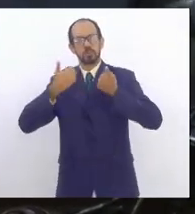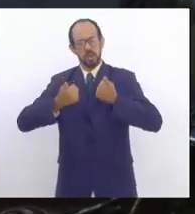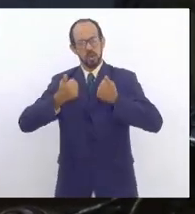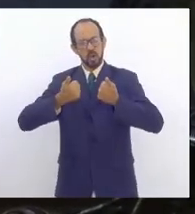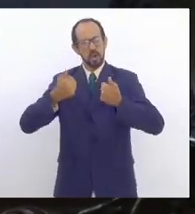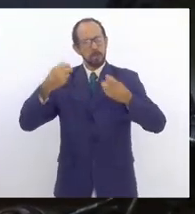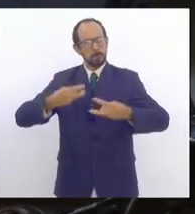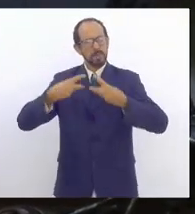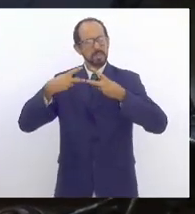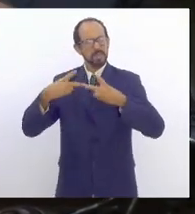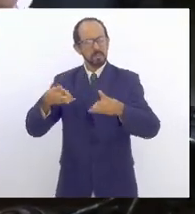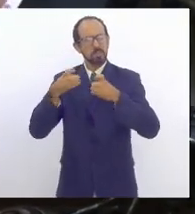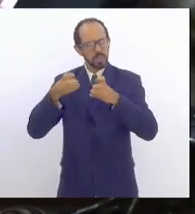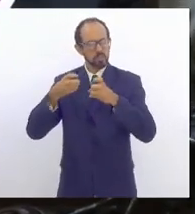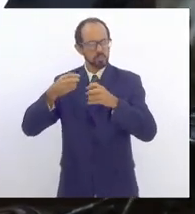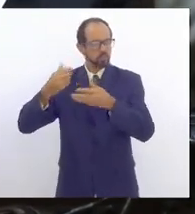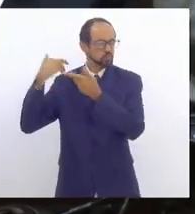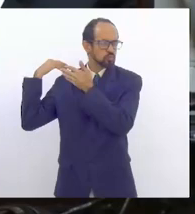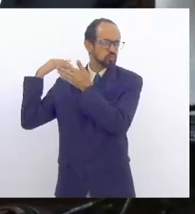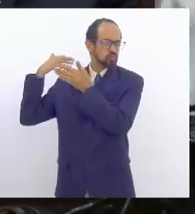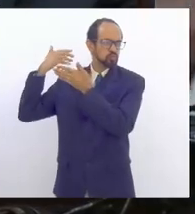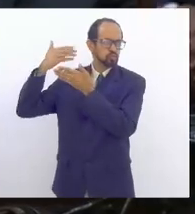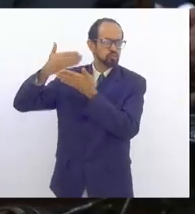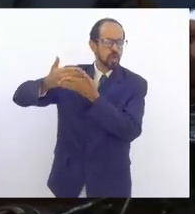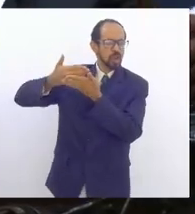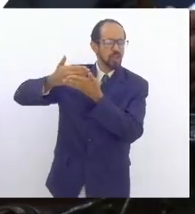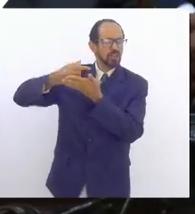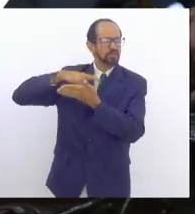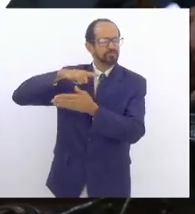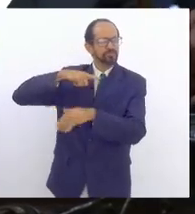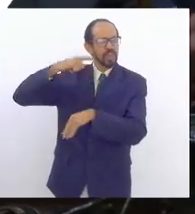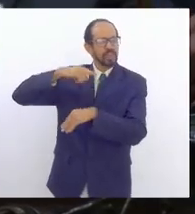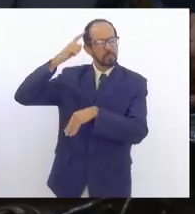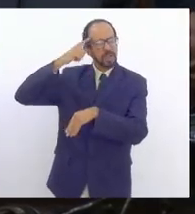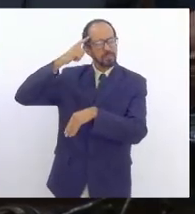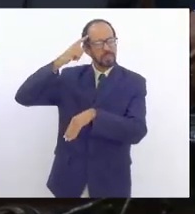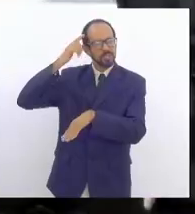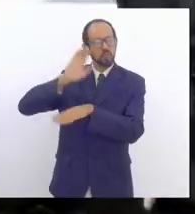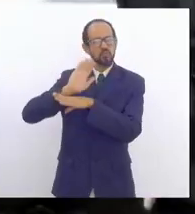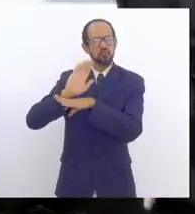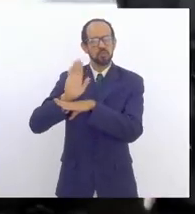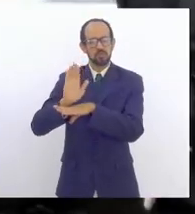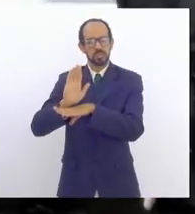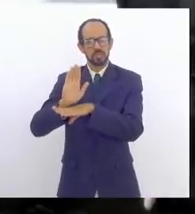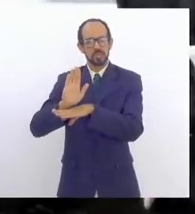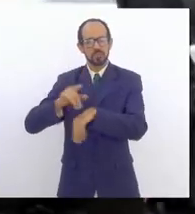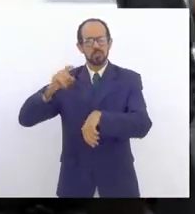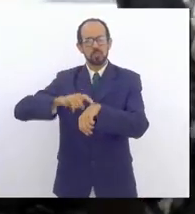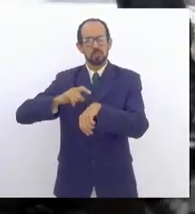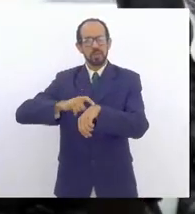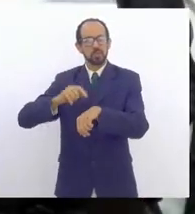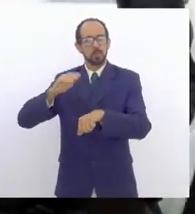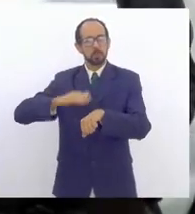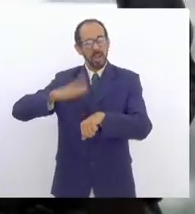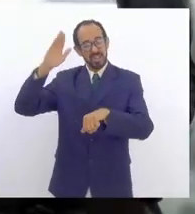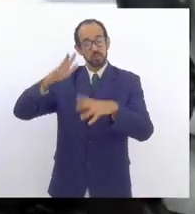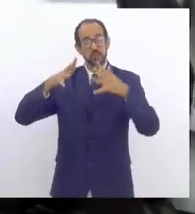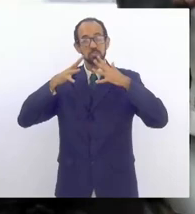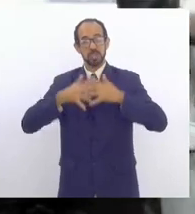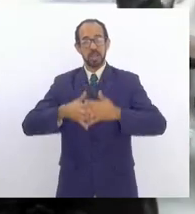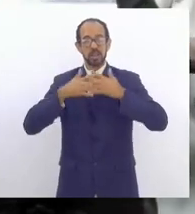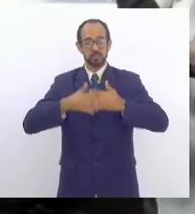tudo que vivi aqui, um filme passa pela minha cabeça, sendo que o momento mais dramático foi aquele que